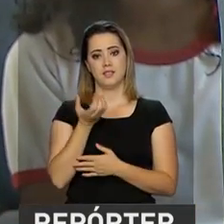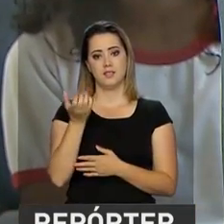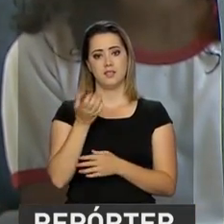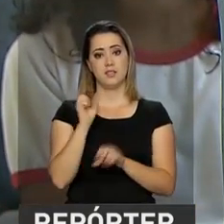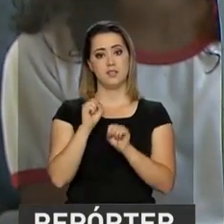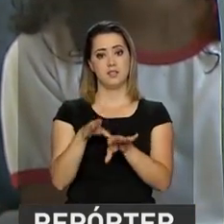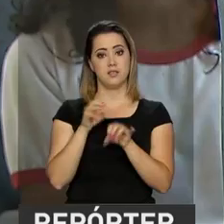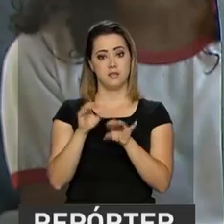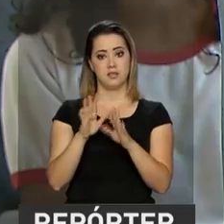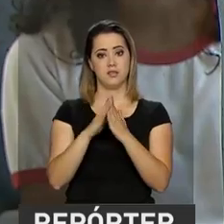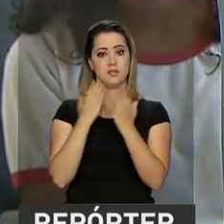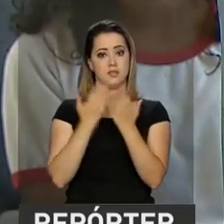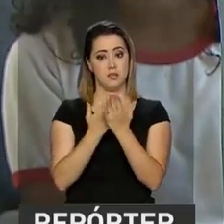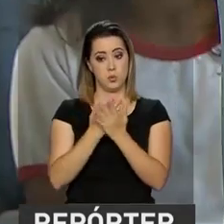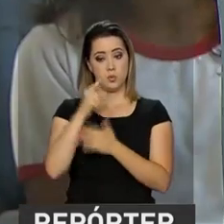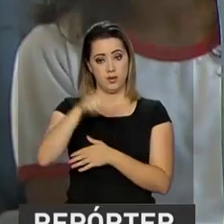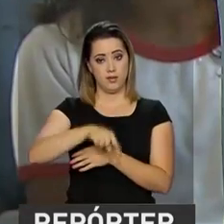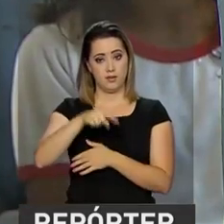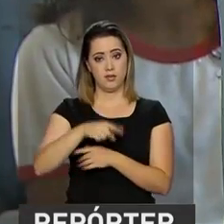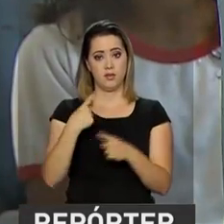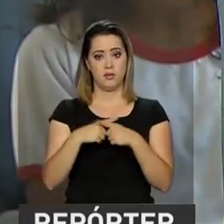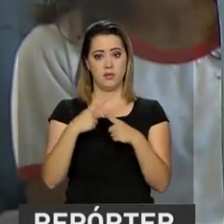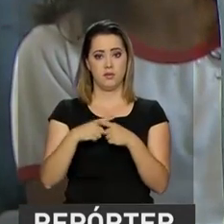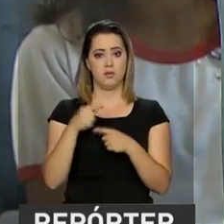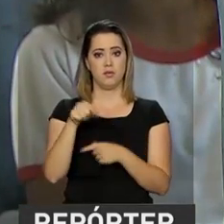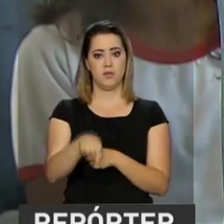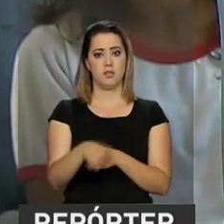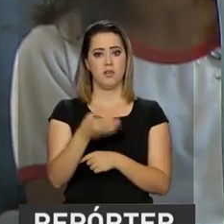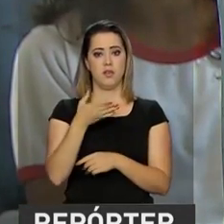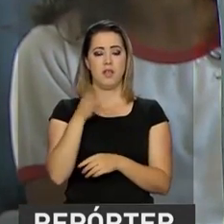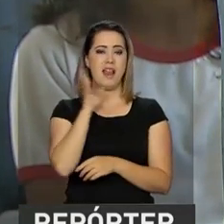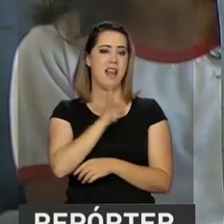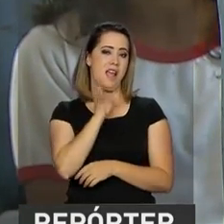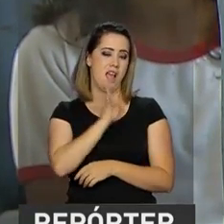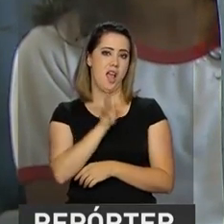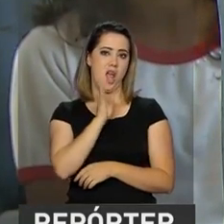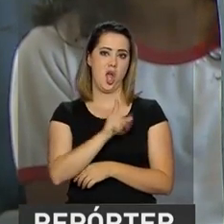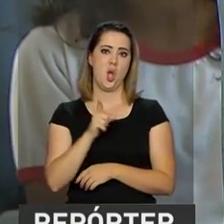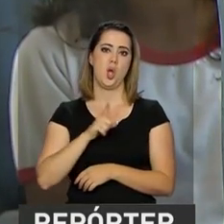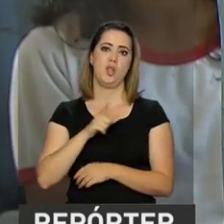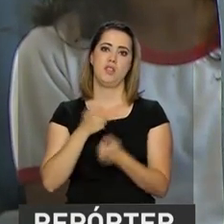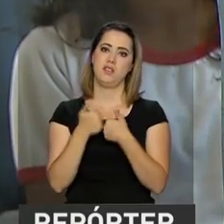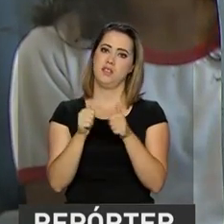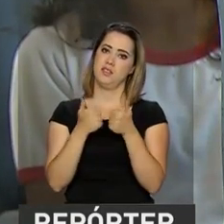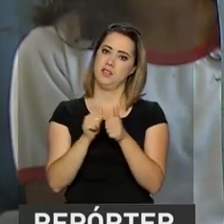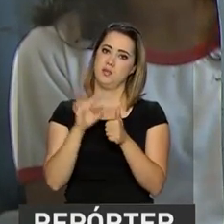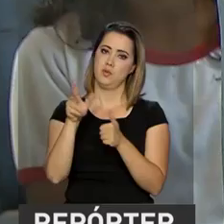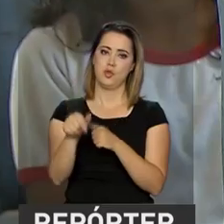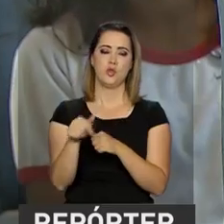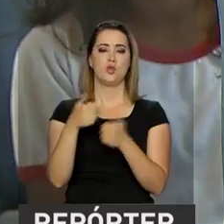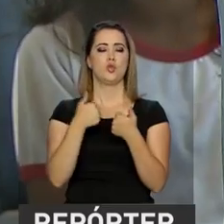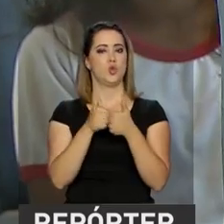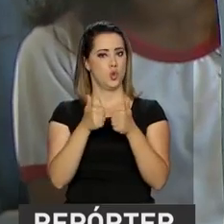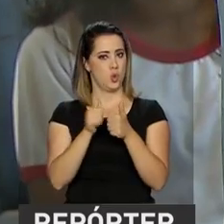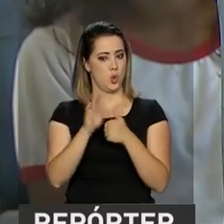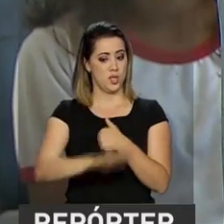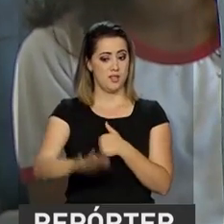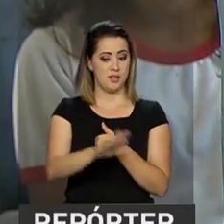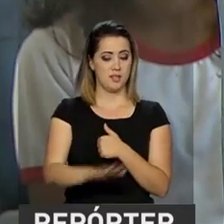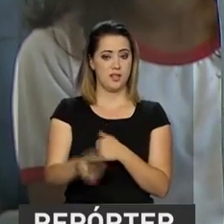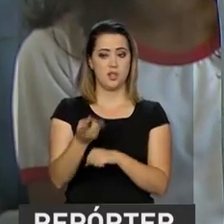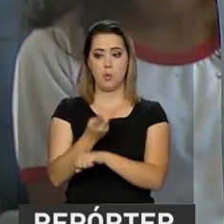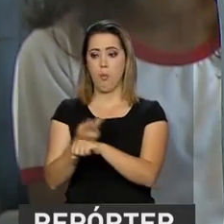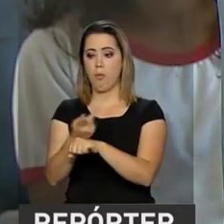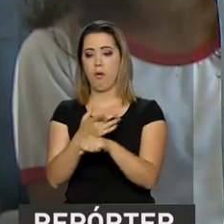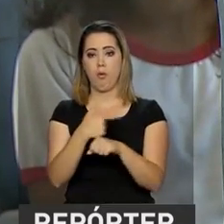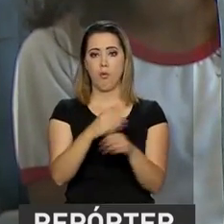pretender dar aula na escola que eu estudo. Porque aqui eu acho que muito legal, tem transporte escolar para todas as crianças, busca todas